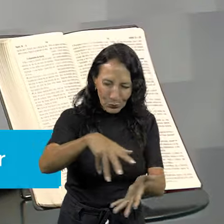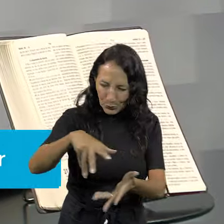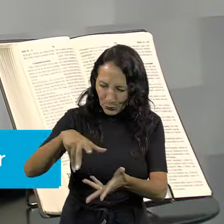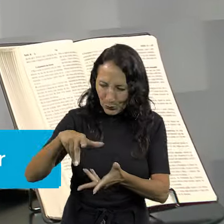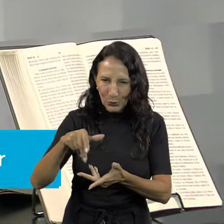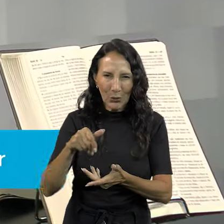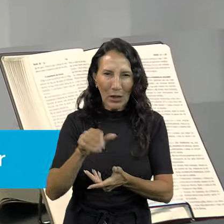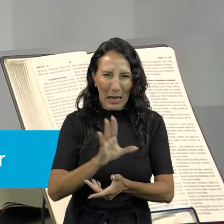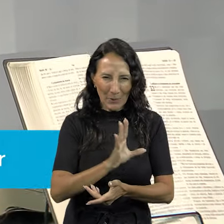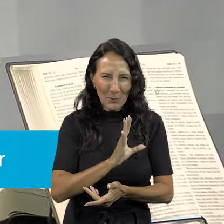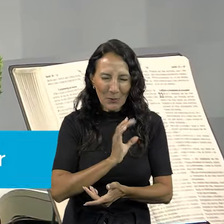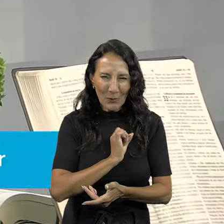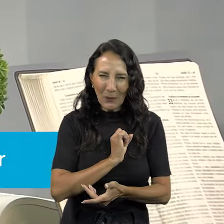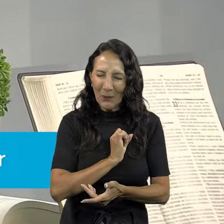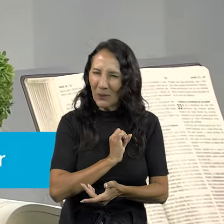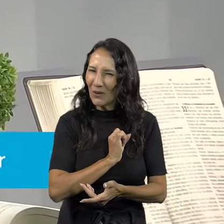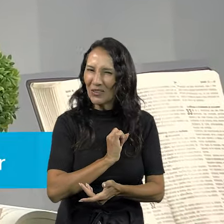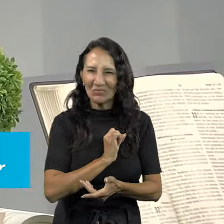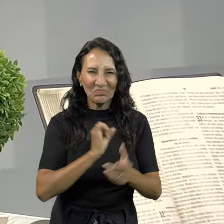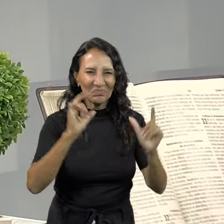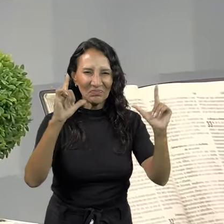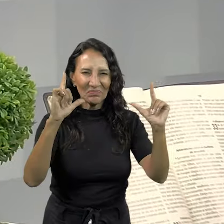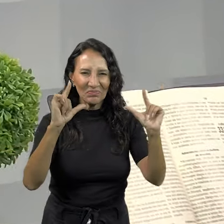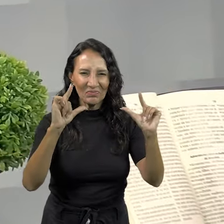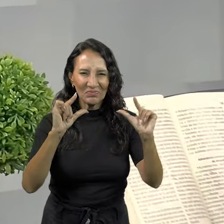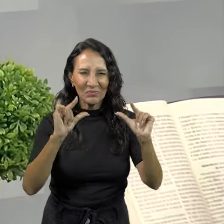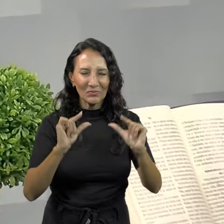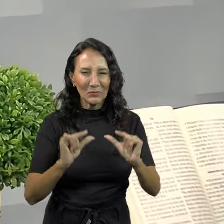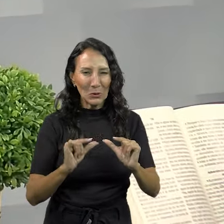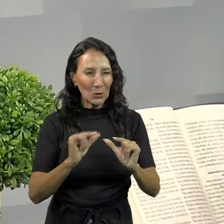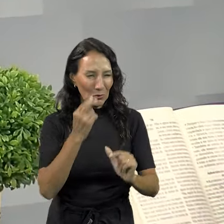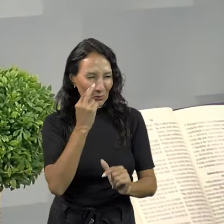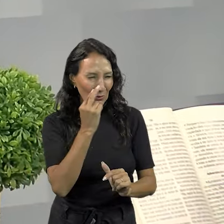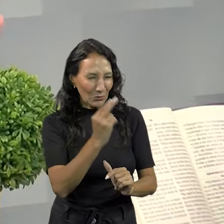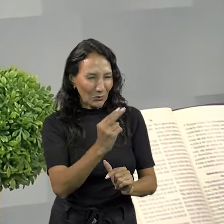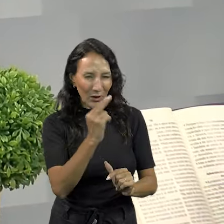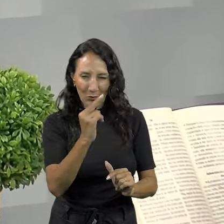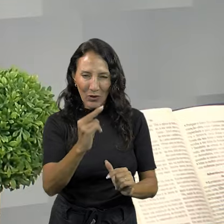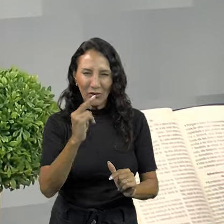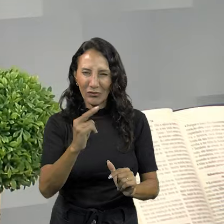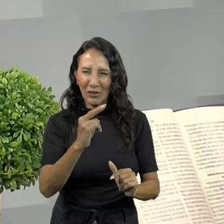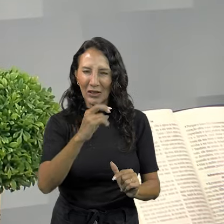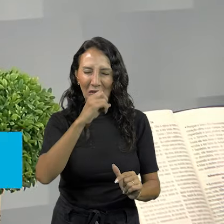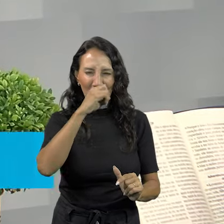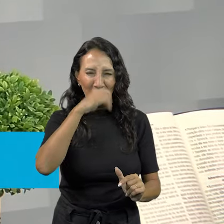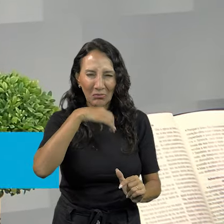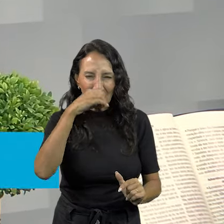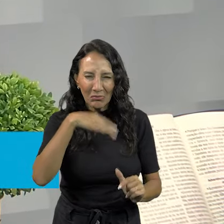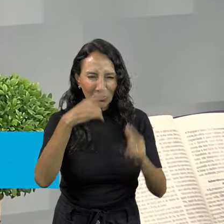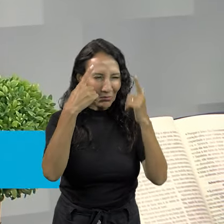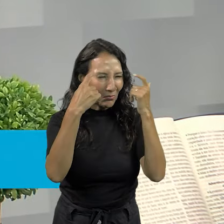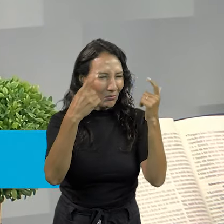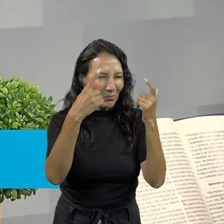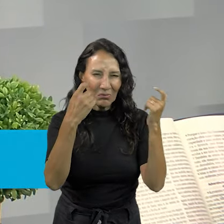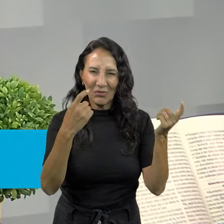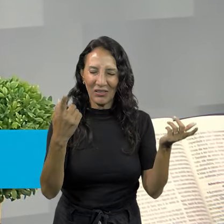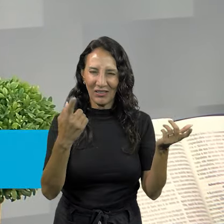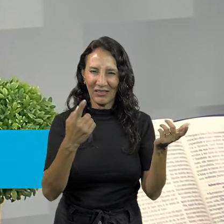O amor tem se perdido. Cada dia a gente vê homicídios mais terríveis, tragédias mais terríveis.